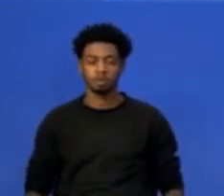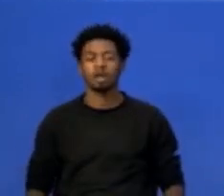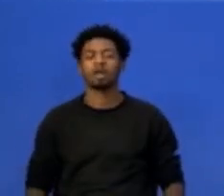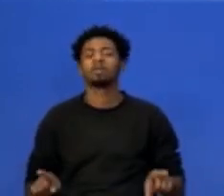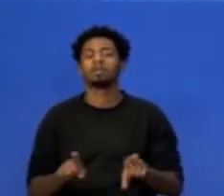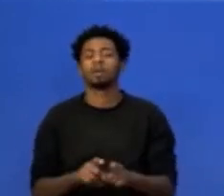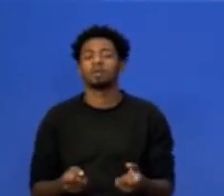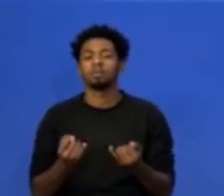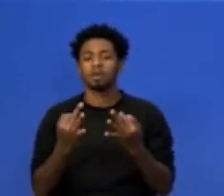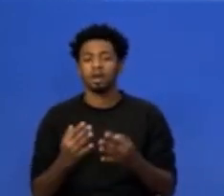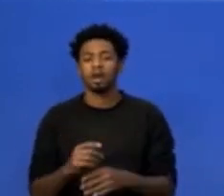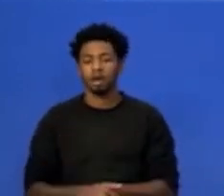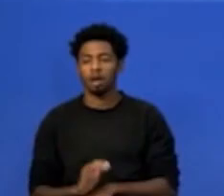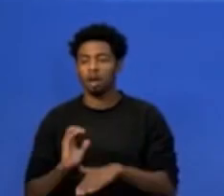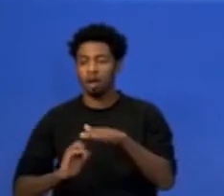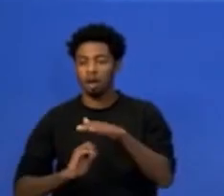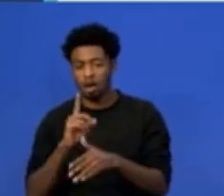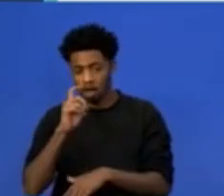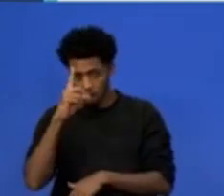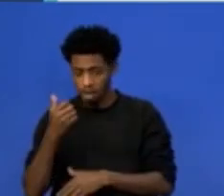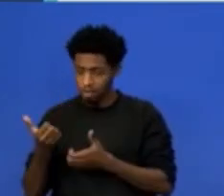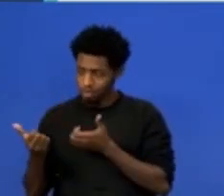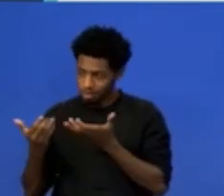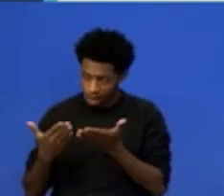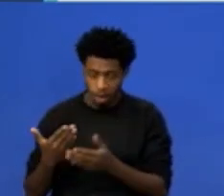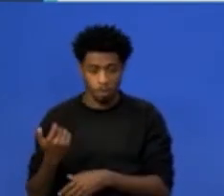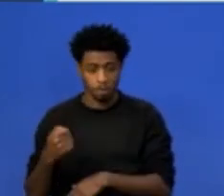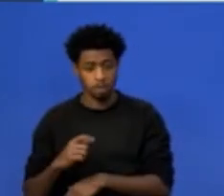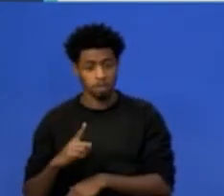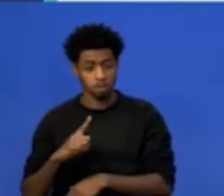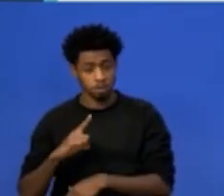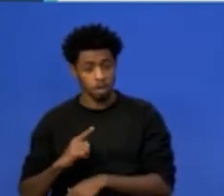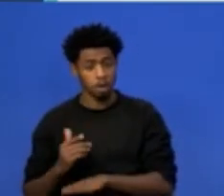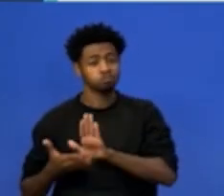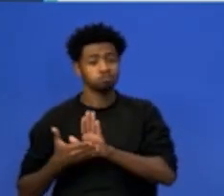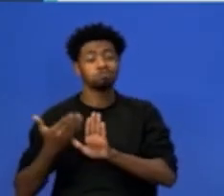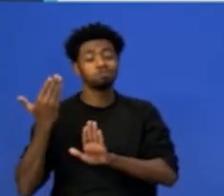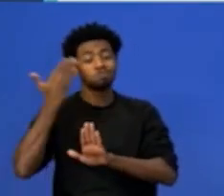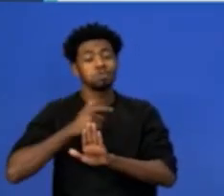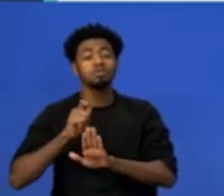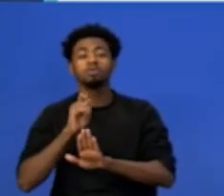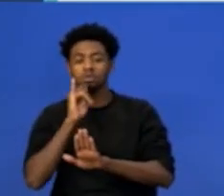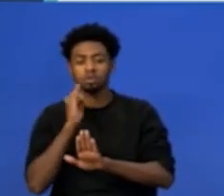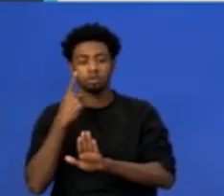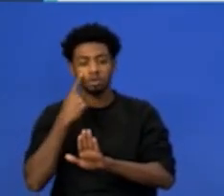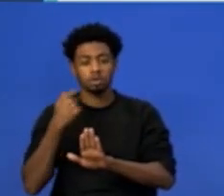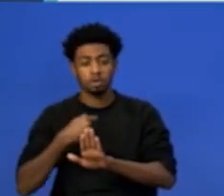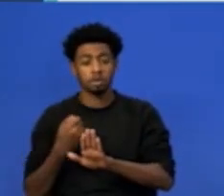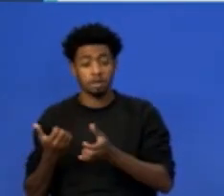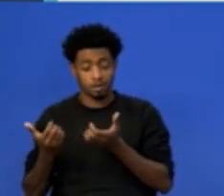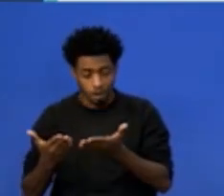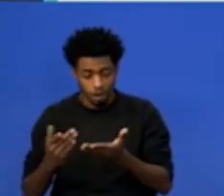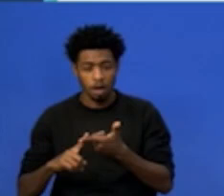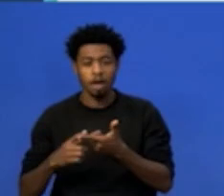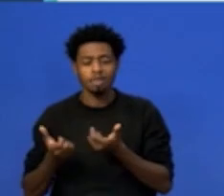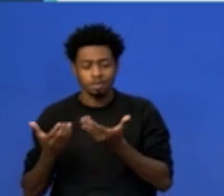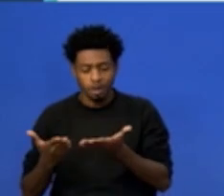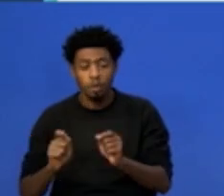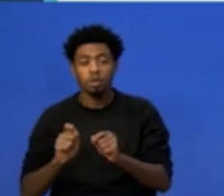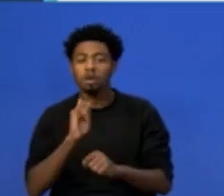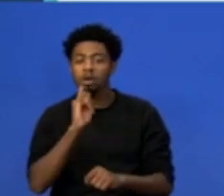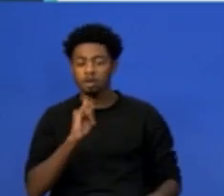Ainda falando sobre as garantias que os planos de saúde devem ter, então eles devem garantir, devem